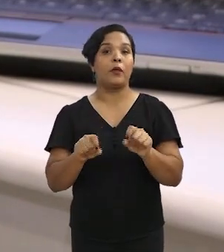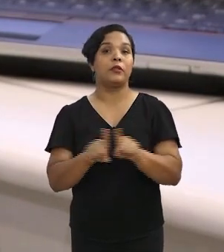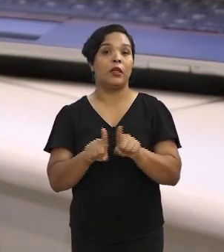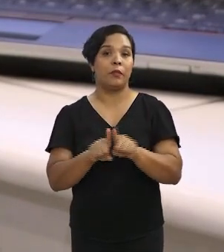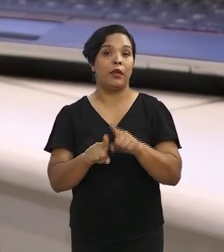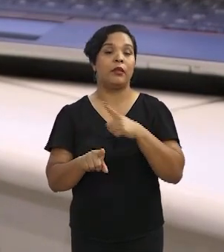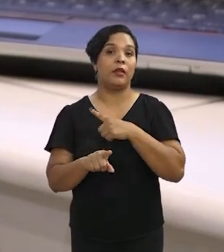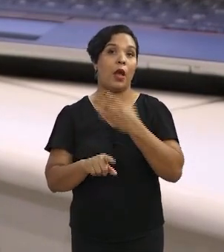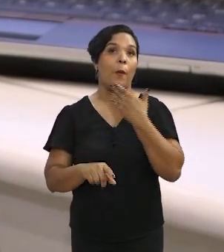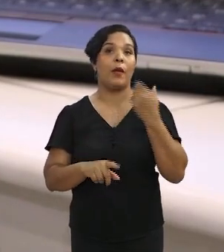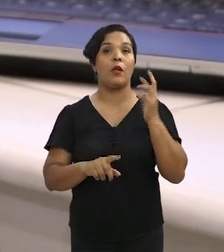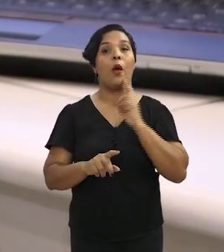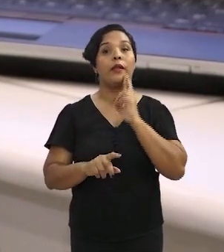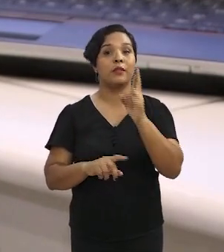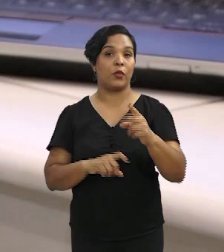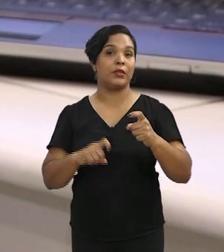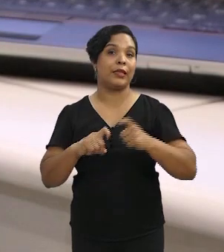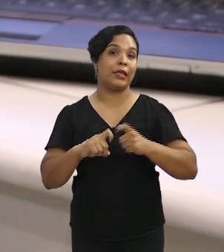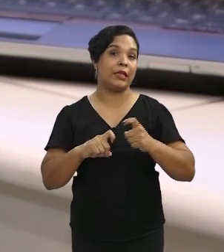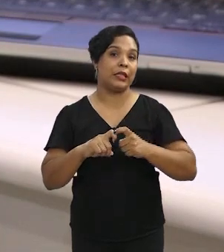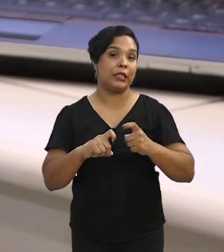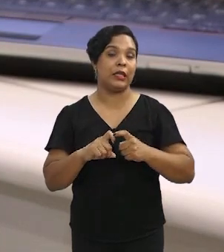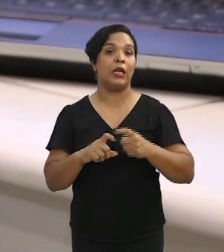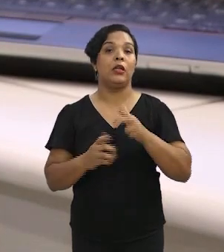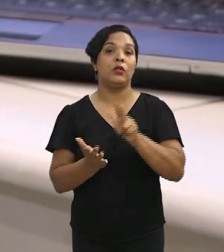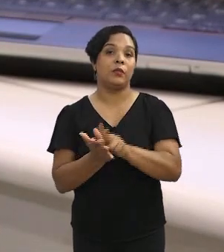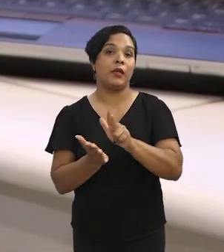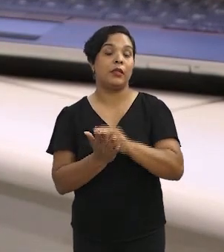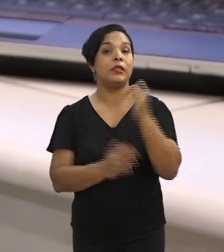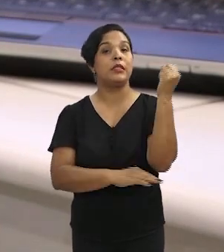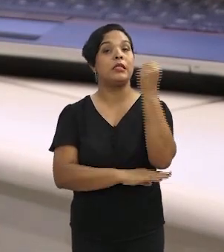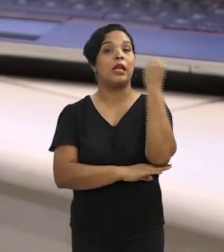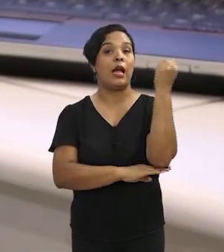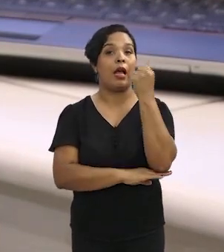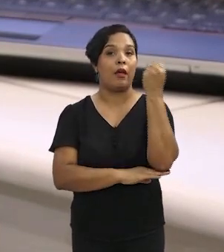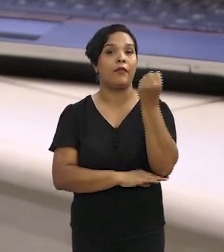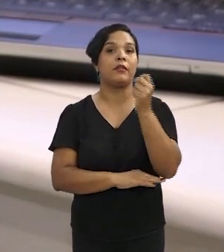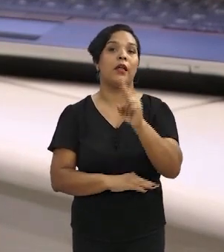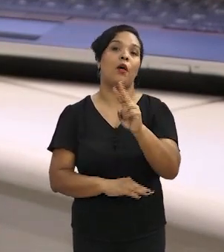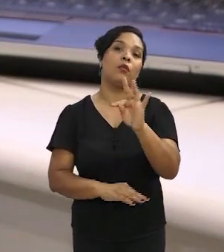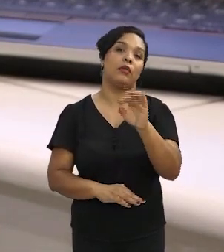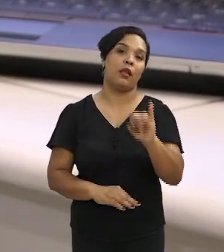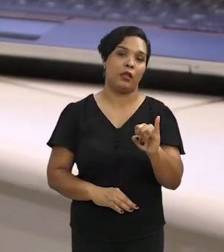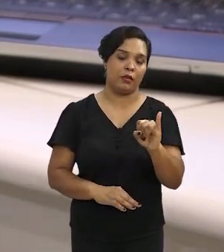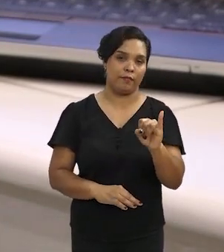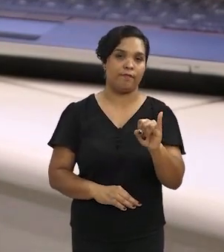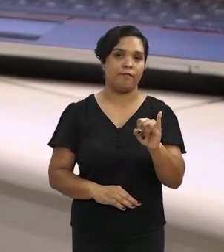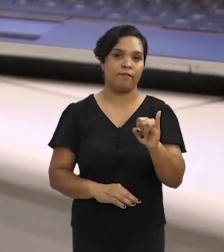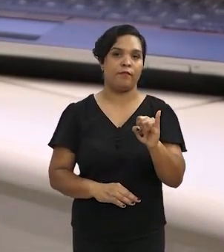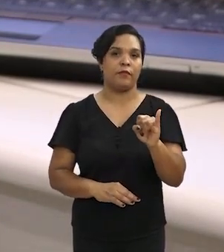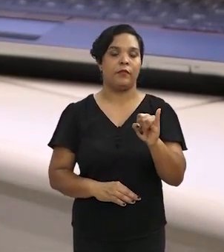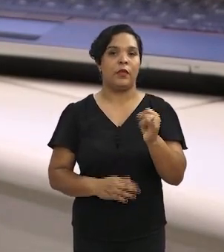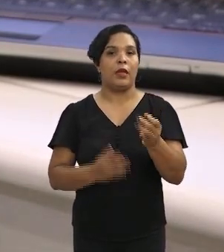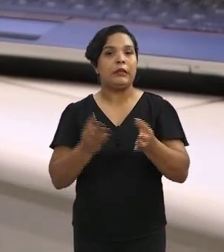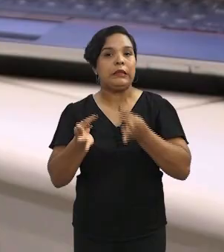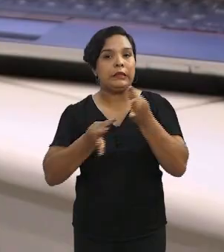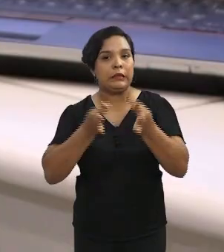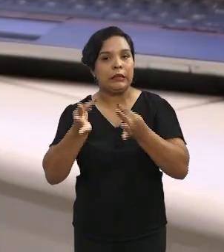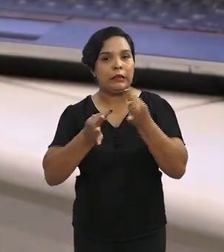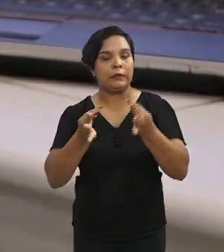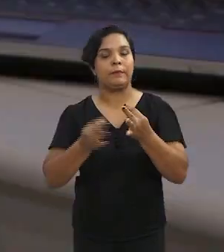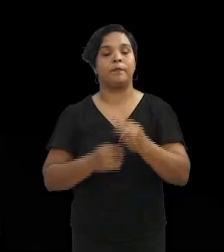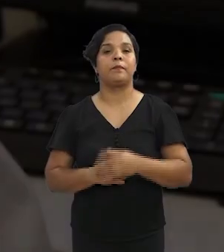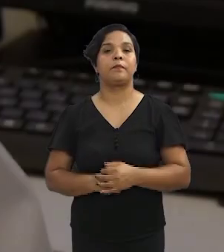possa predispor a uma melhor resposta clínica nos pacientes graves em terapia intensiva, né, em unidade de